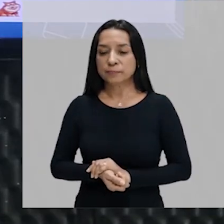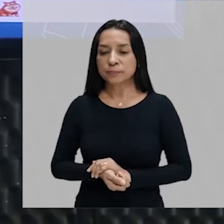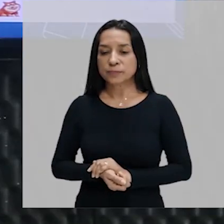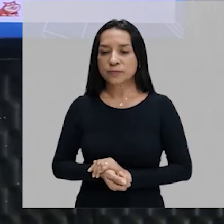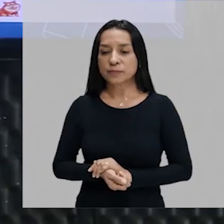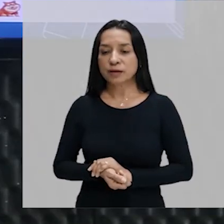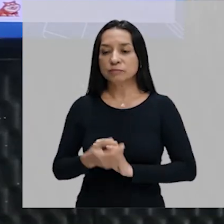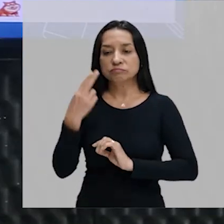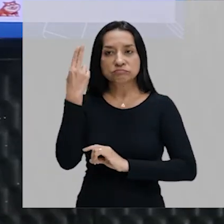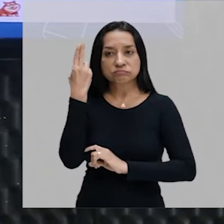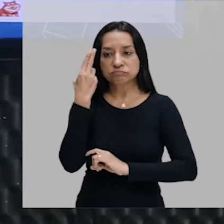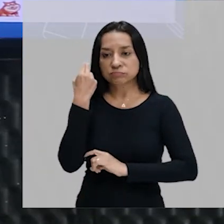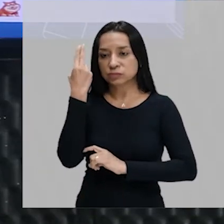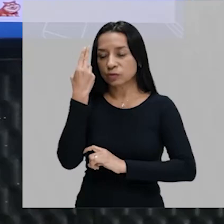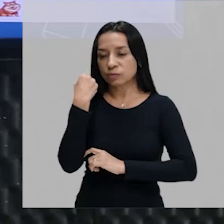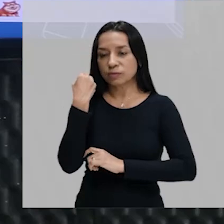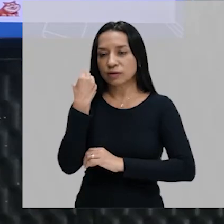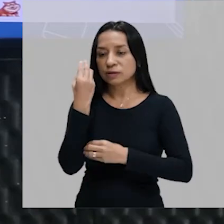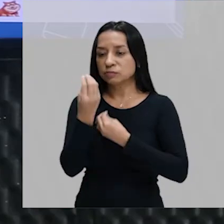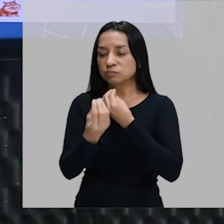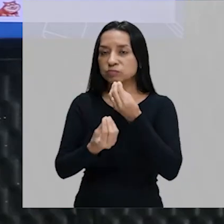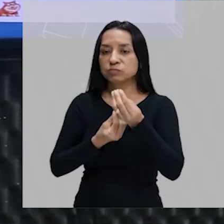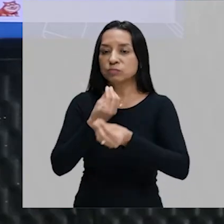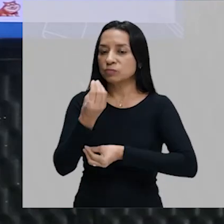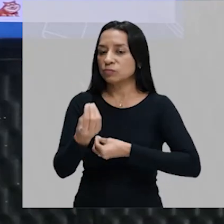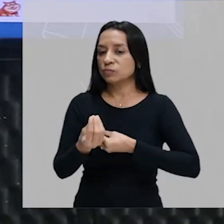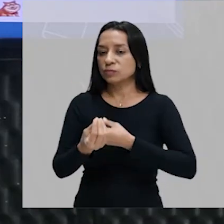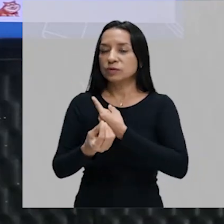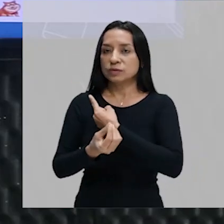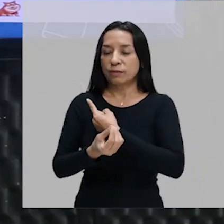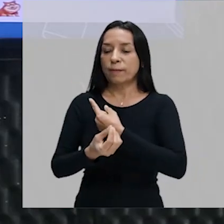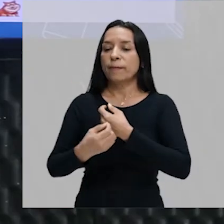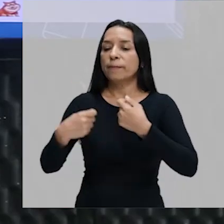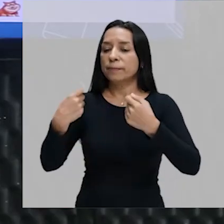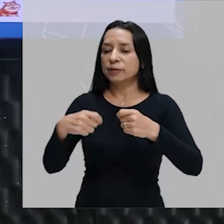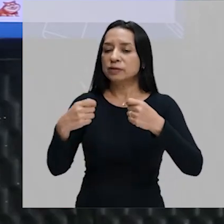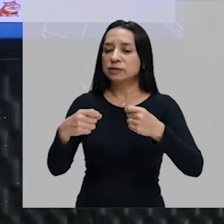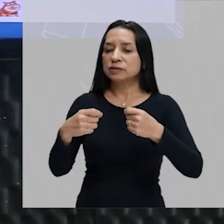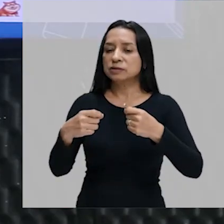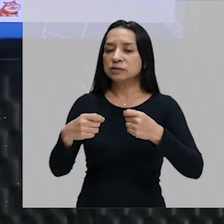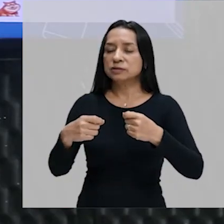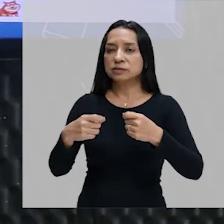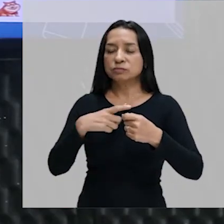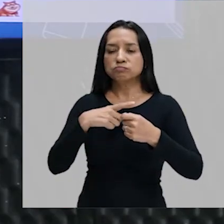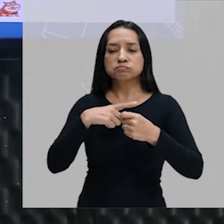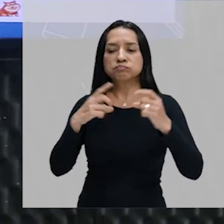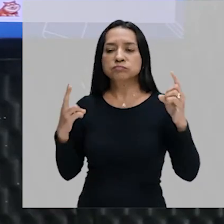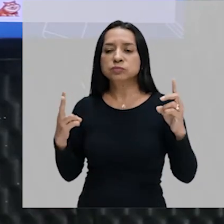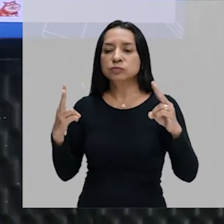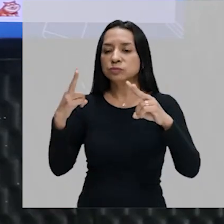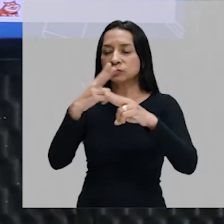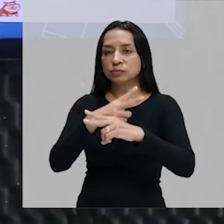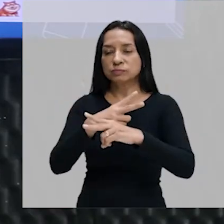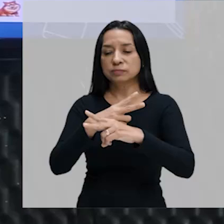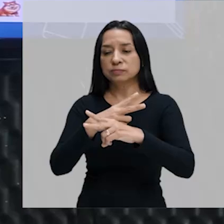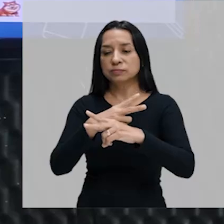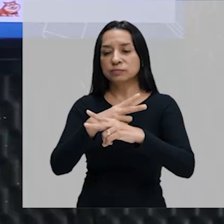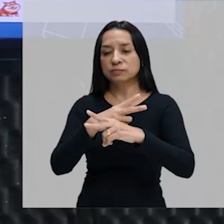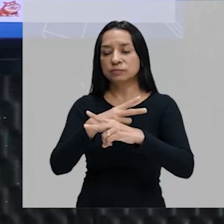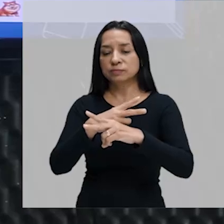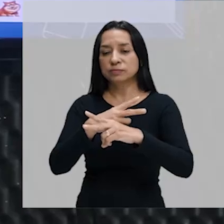condições naturais, esses indivíduos têm que ser incapazes de se cruzarem, tá? Ou seja,